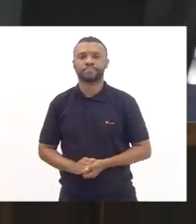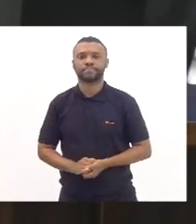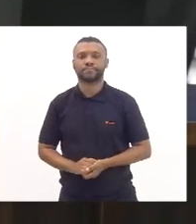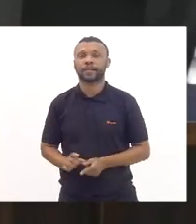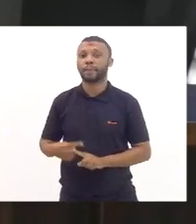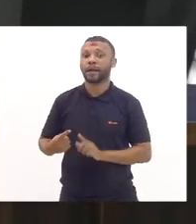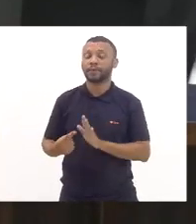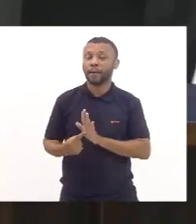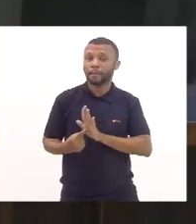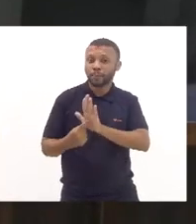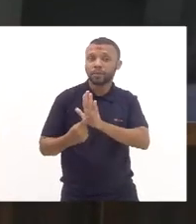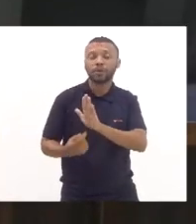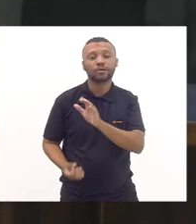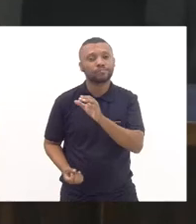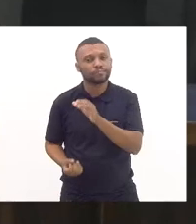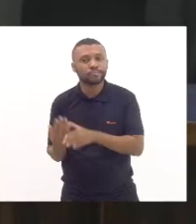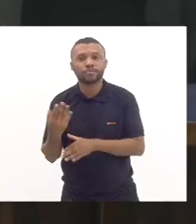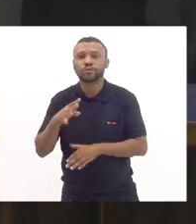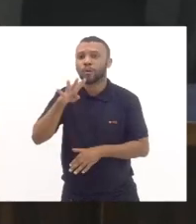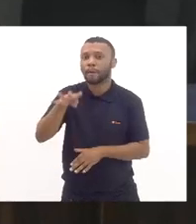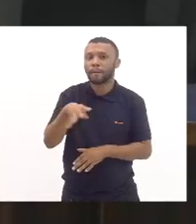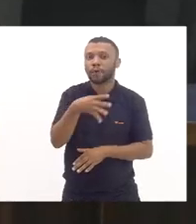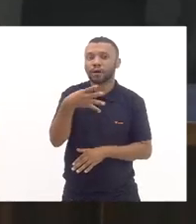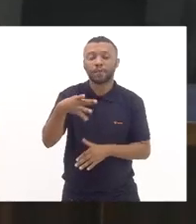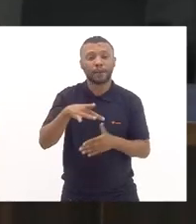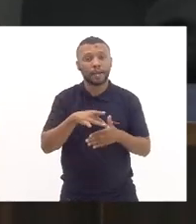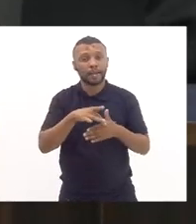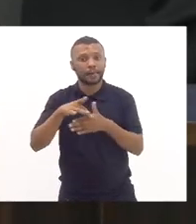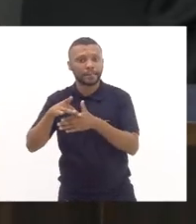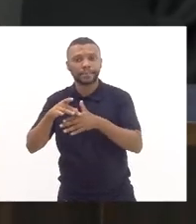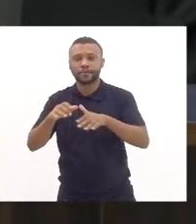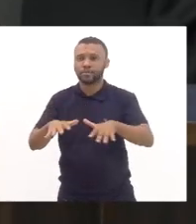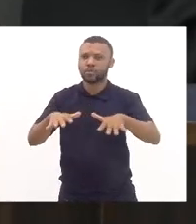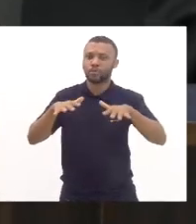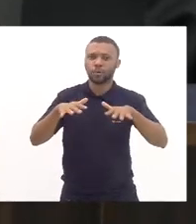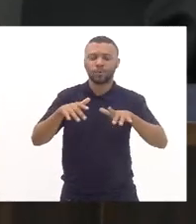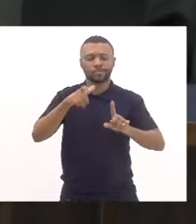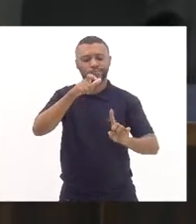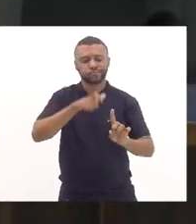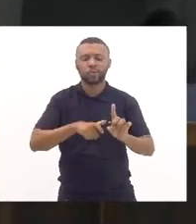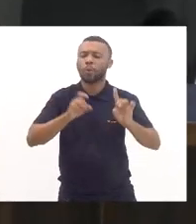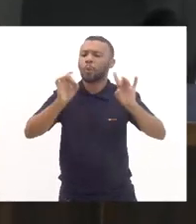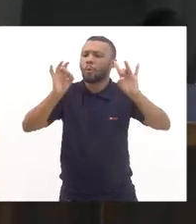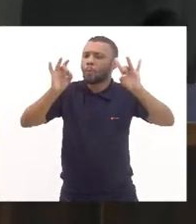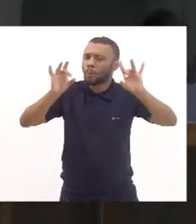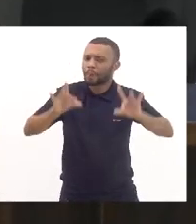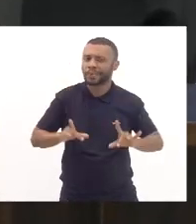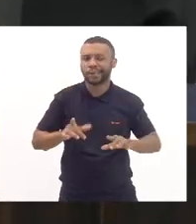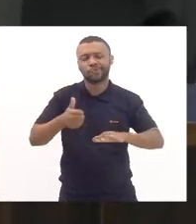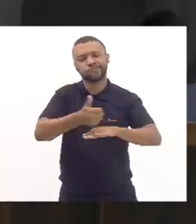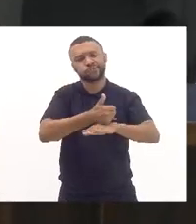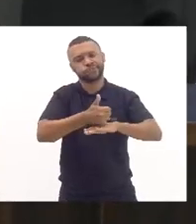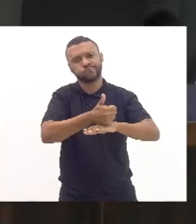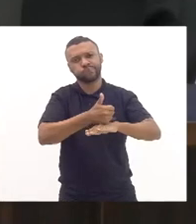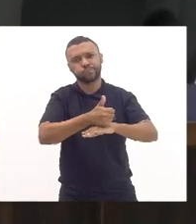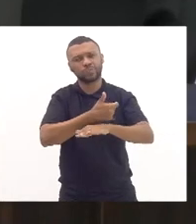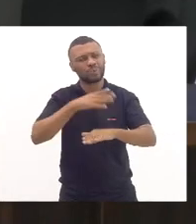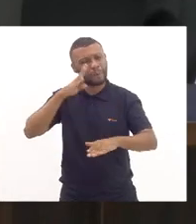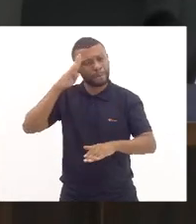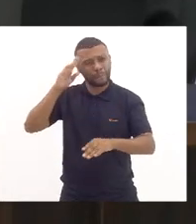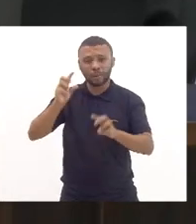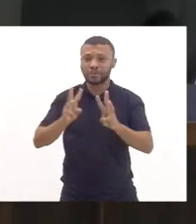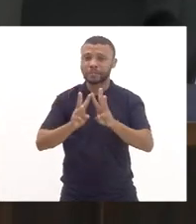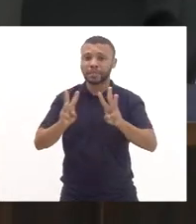apresentador e fundador do programa Líder de Audiência, ou especialista do maior site